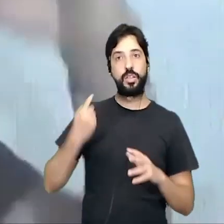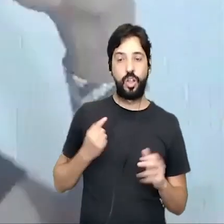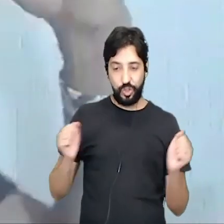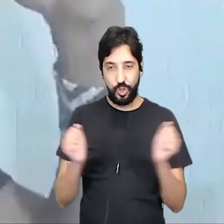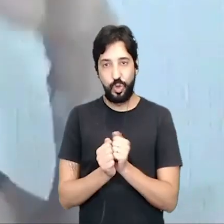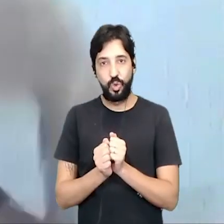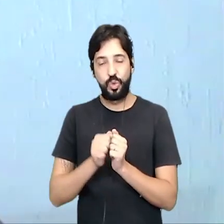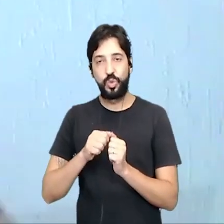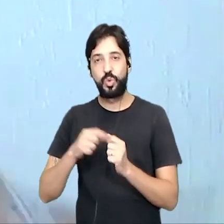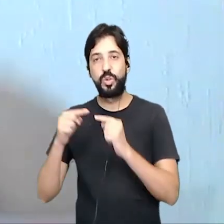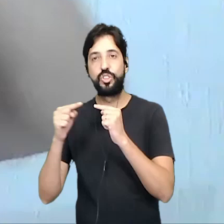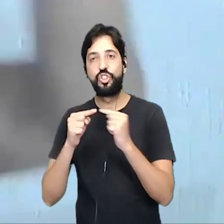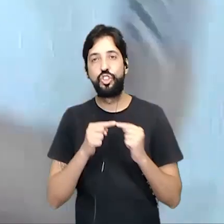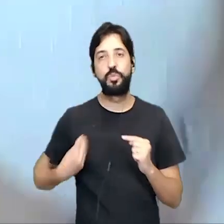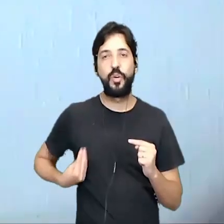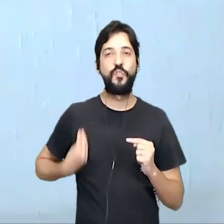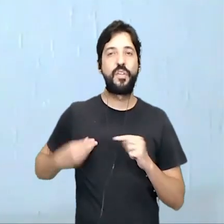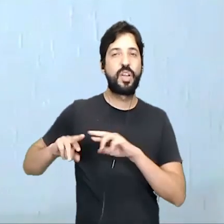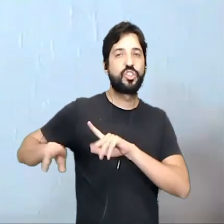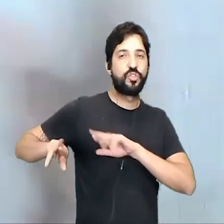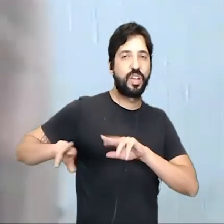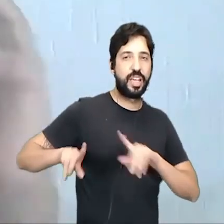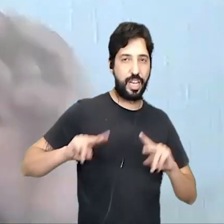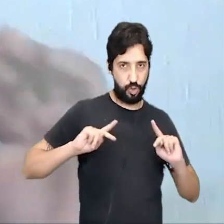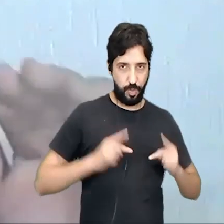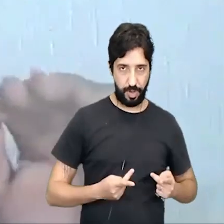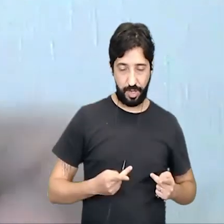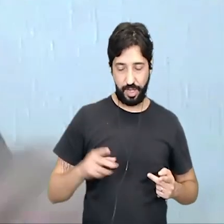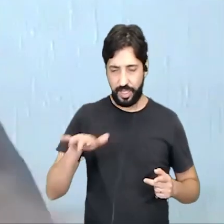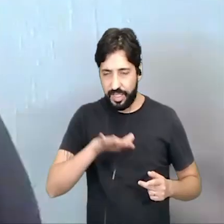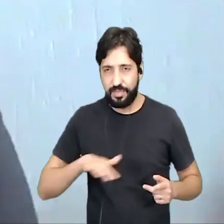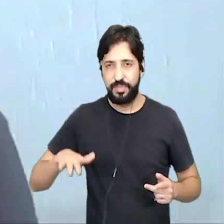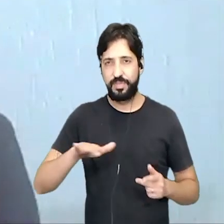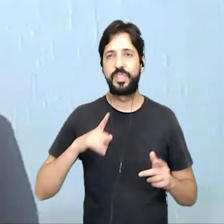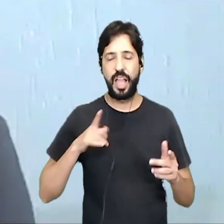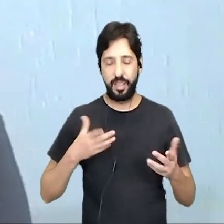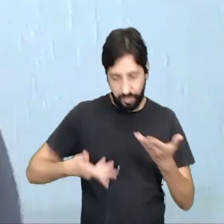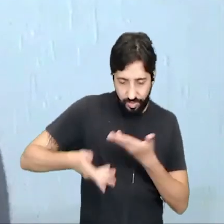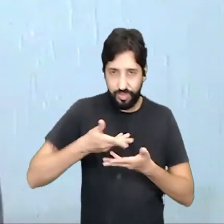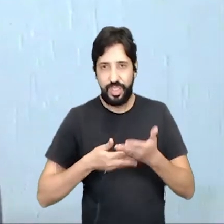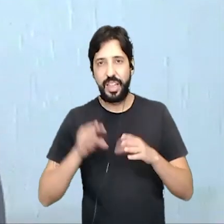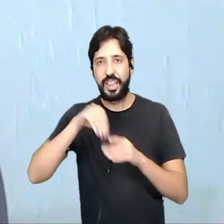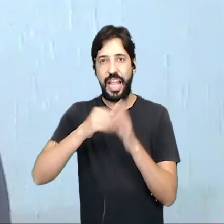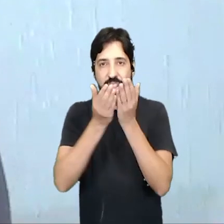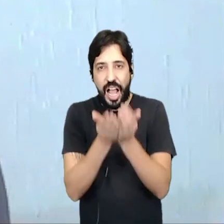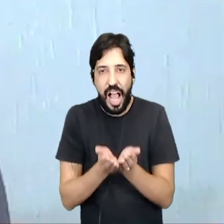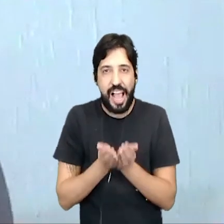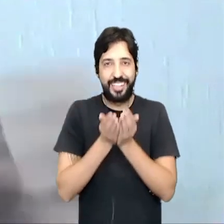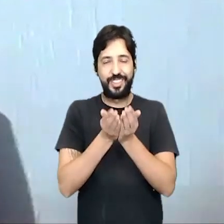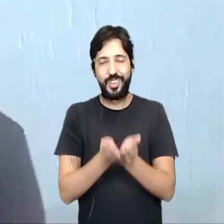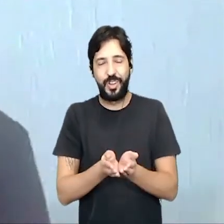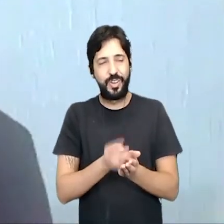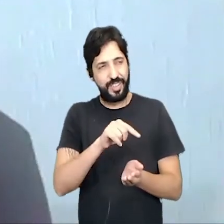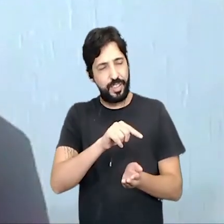estava com os não-humanos e tal, lá em cima daquele palco, e aquela humanidade coesa,